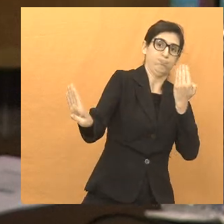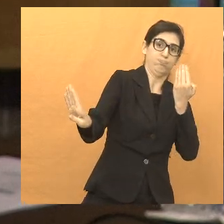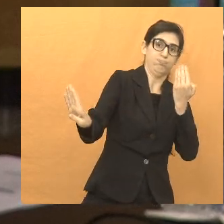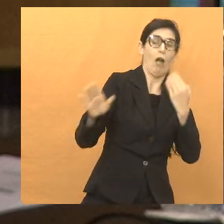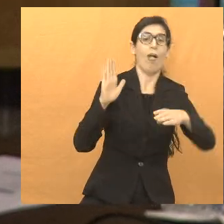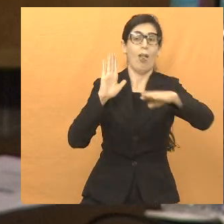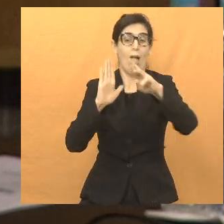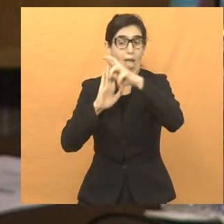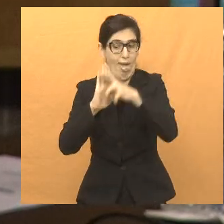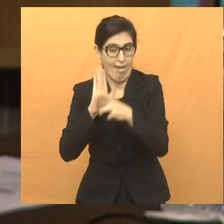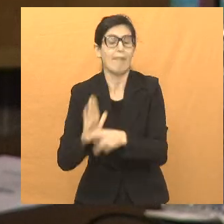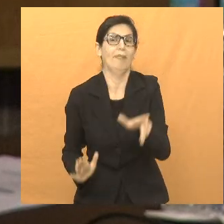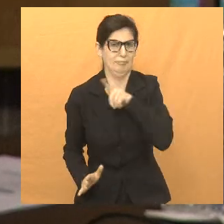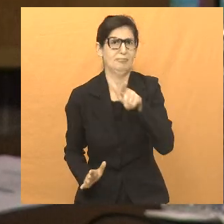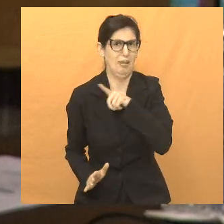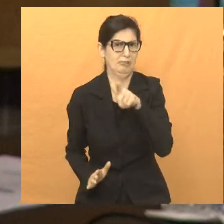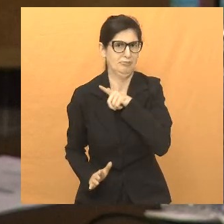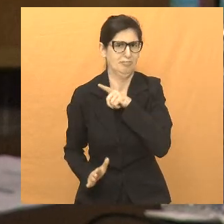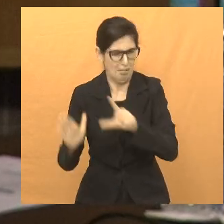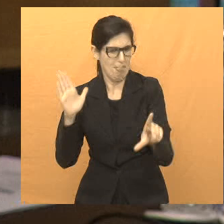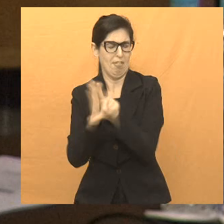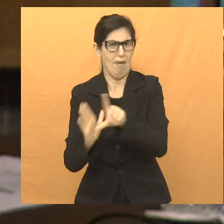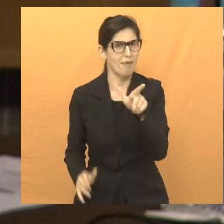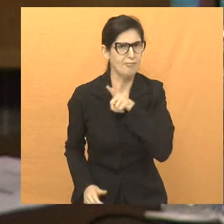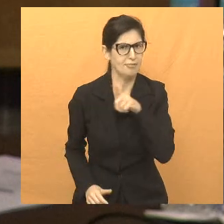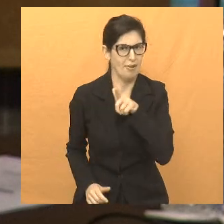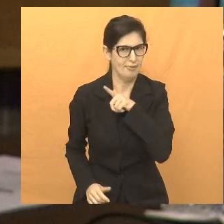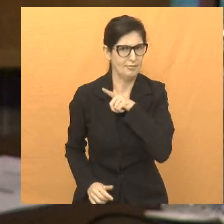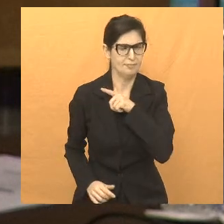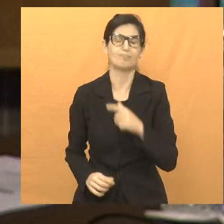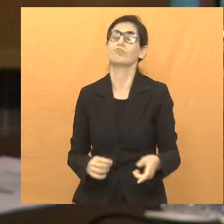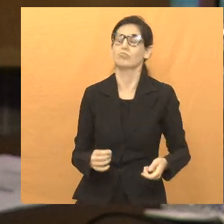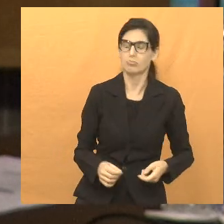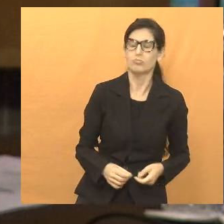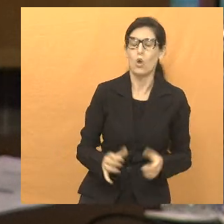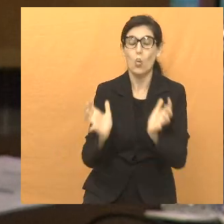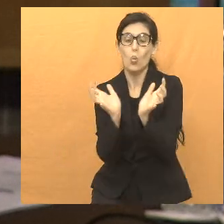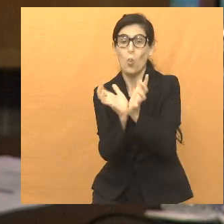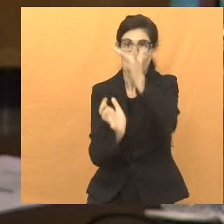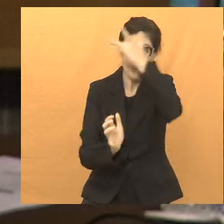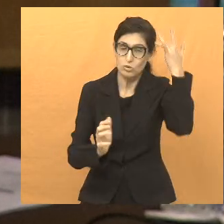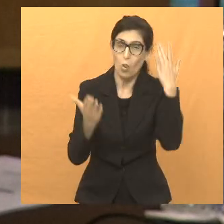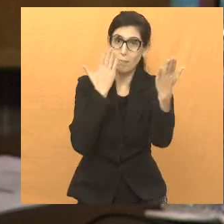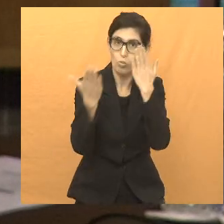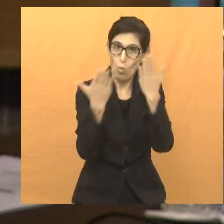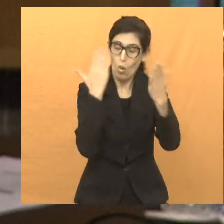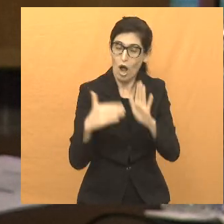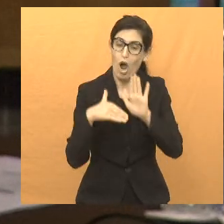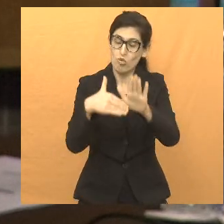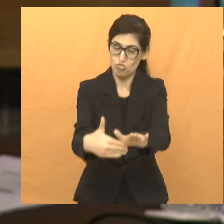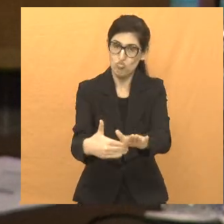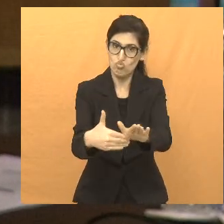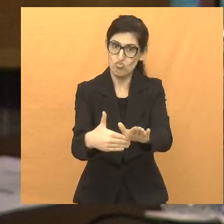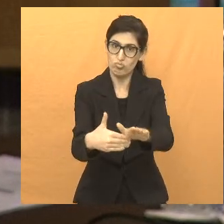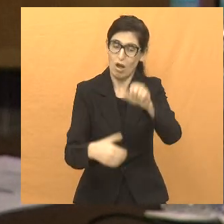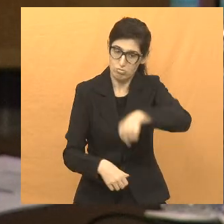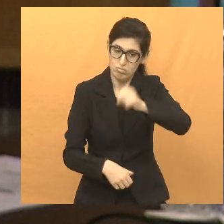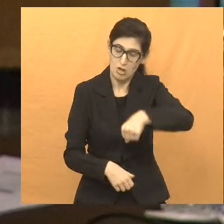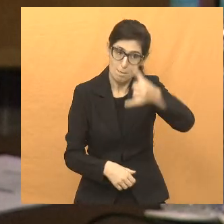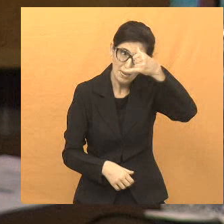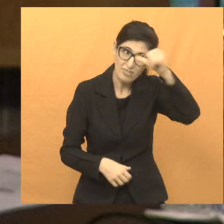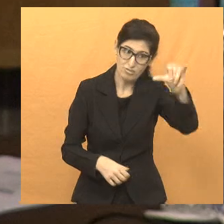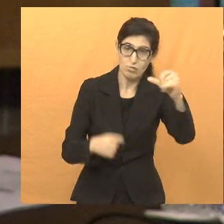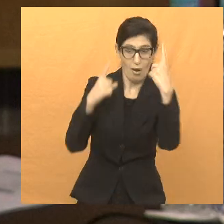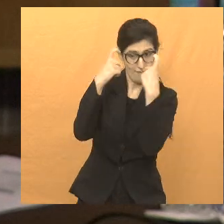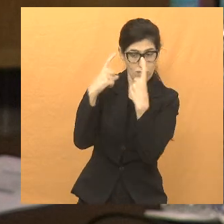necessárias para proteger e fortalecer essa vítima. Uma coisa bastante importante é que essa